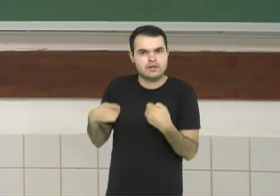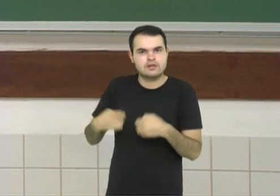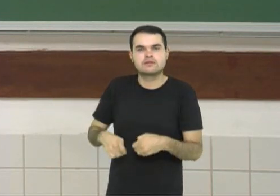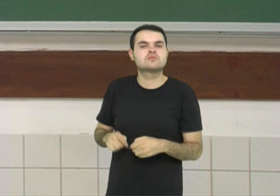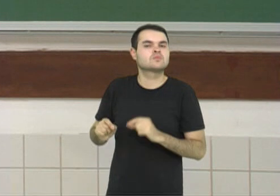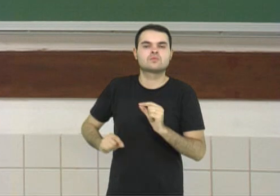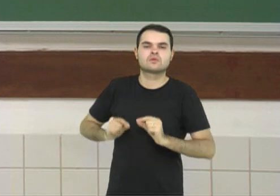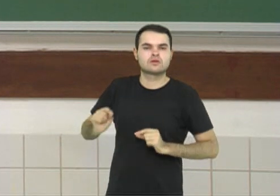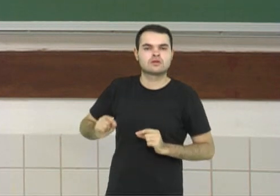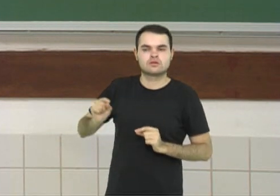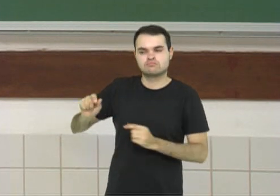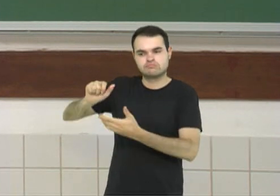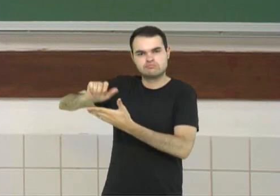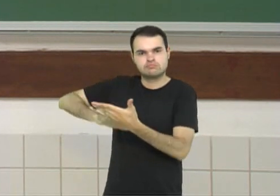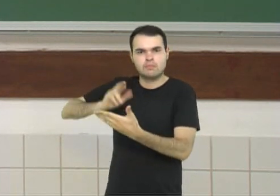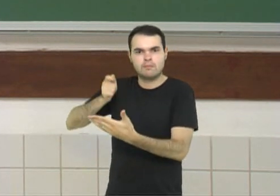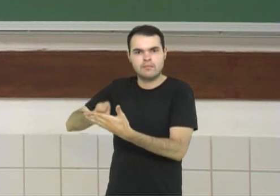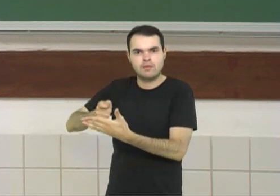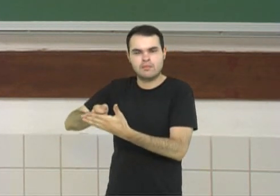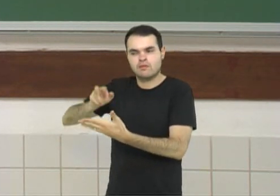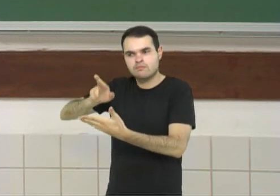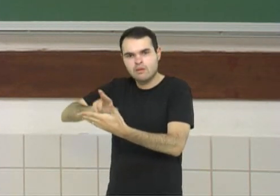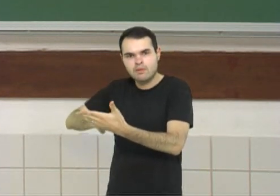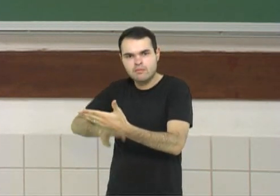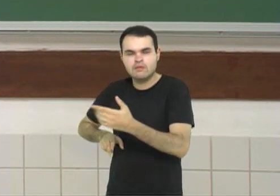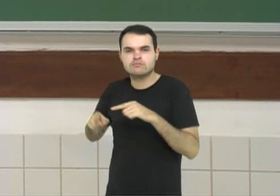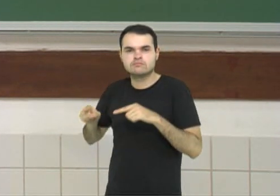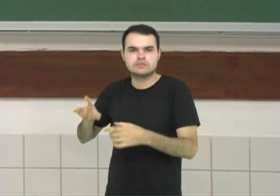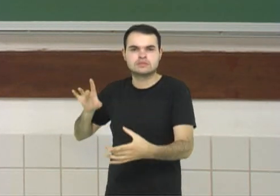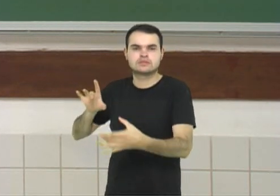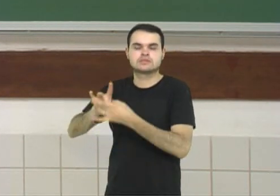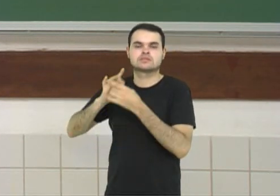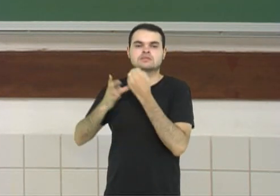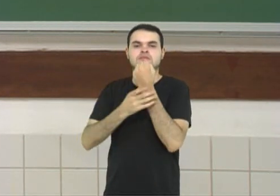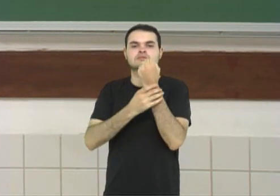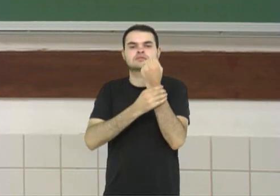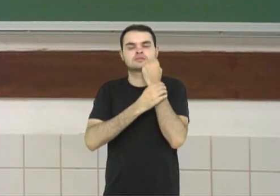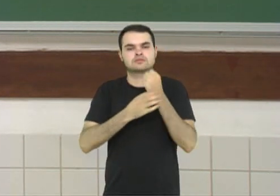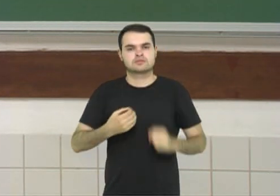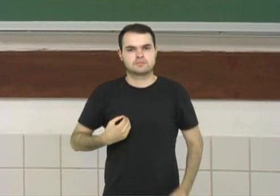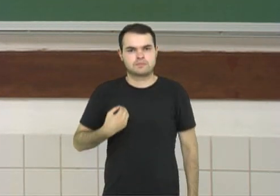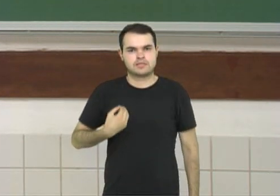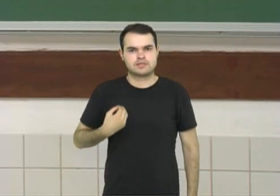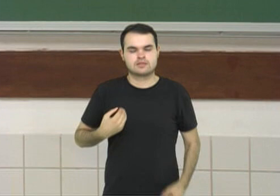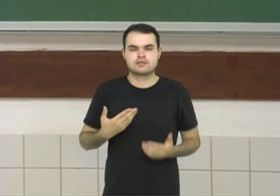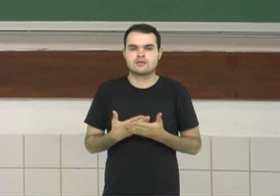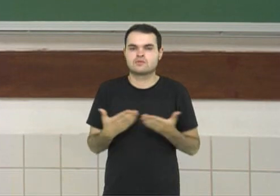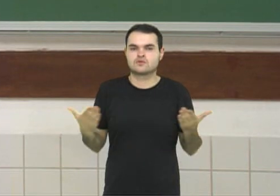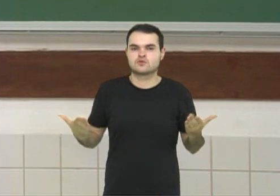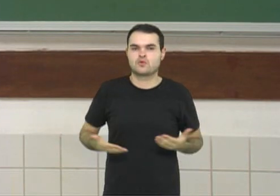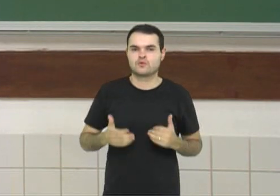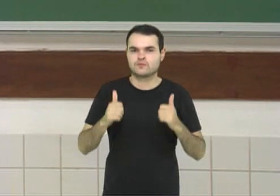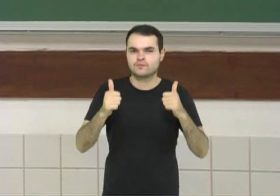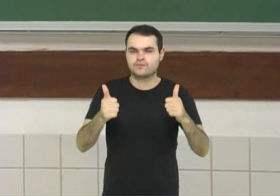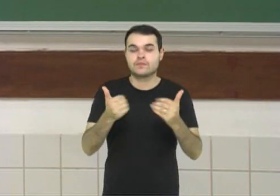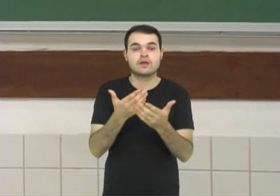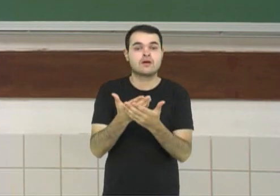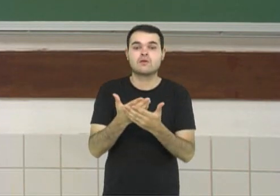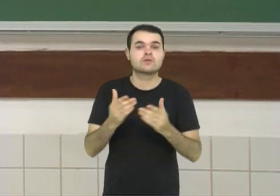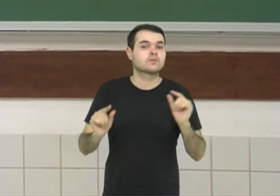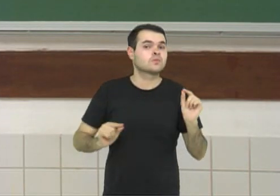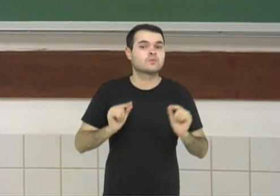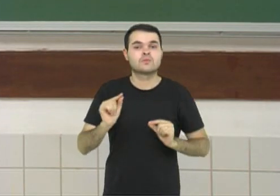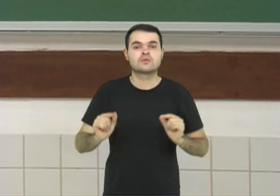de realizar a atividade obrigatória. É ela que vai garantir a sua presença na aula de hoje. E a aula de hoje